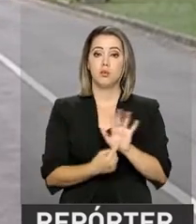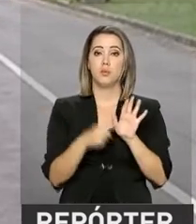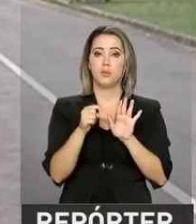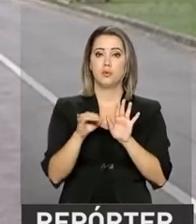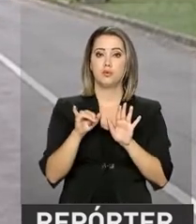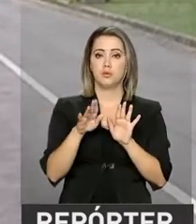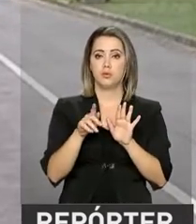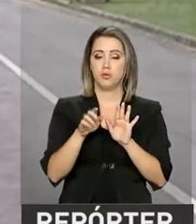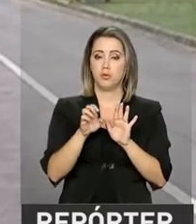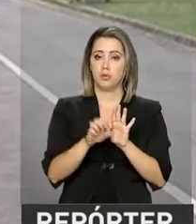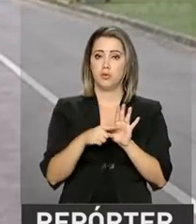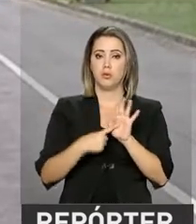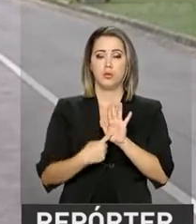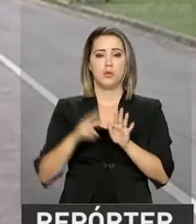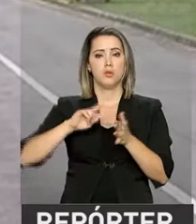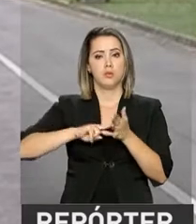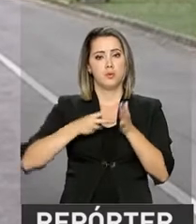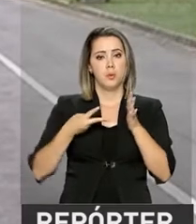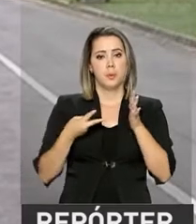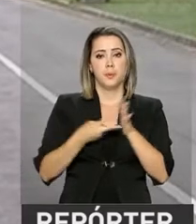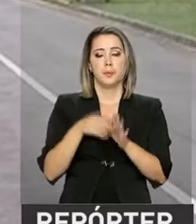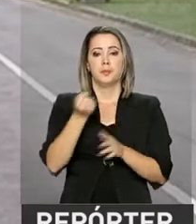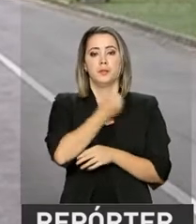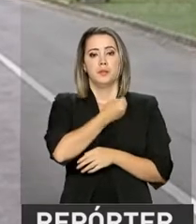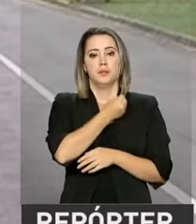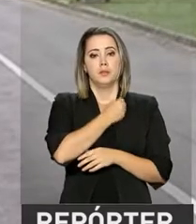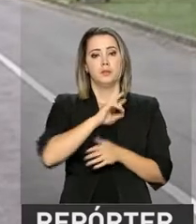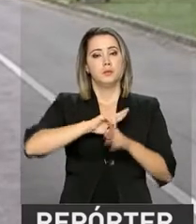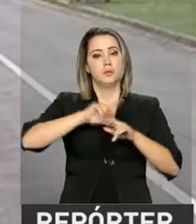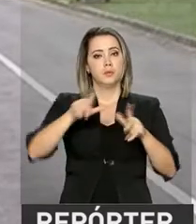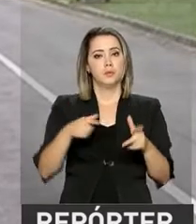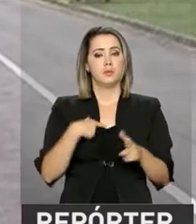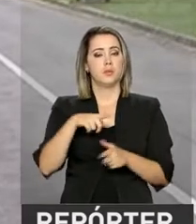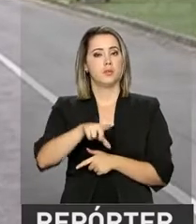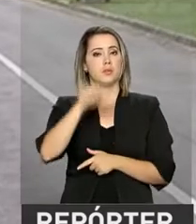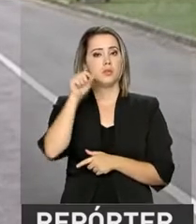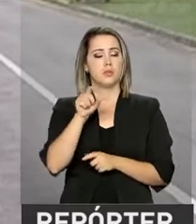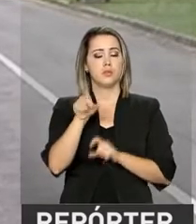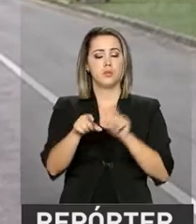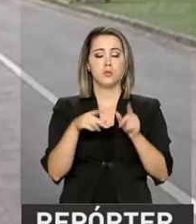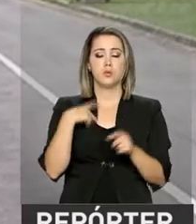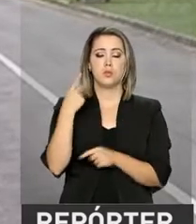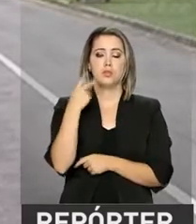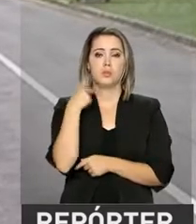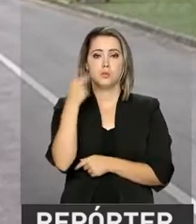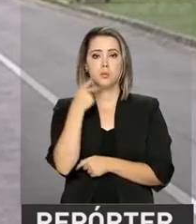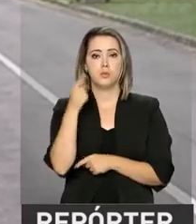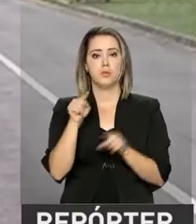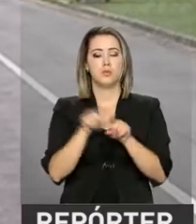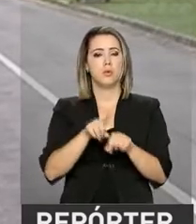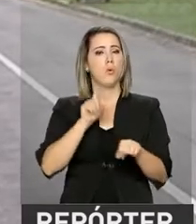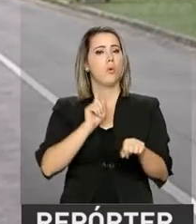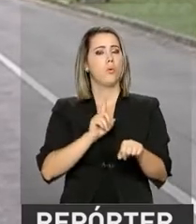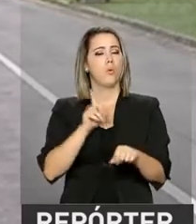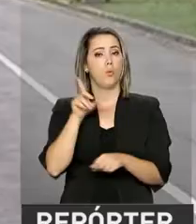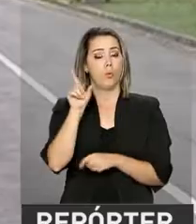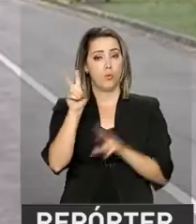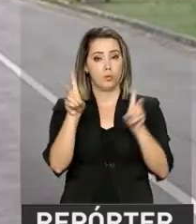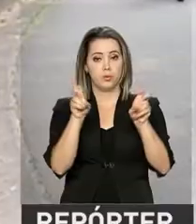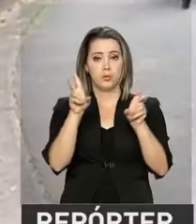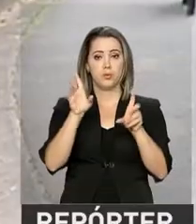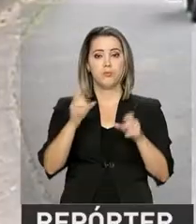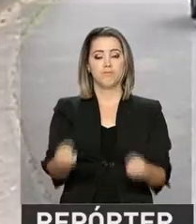pelo ibge se traduziu em números e percentuais as preferências e hábitos da nossa população quando o assunto é exercício